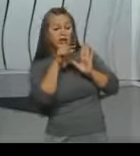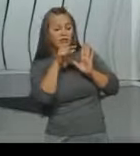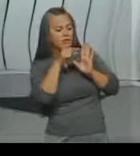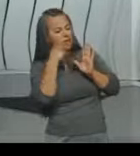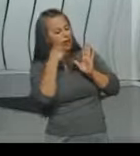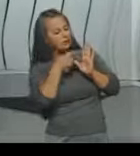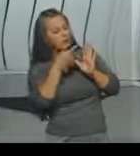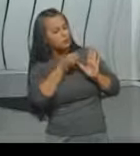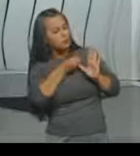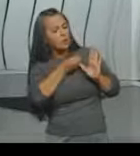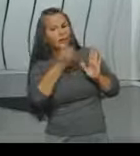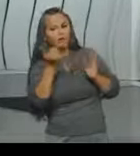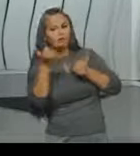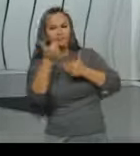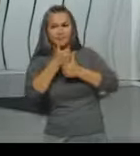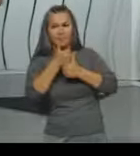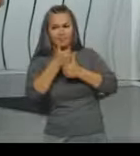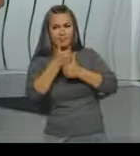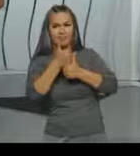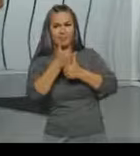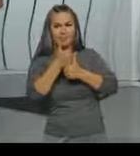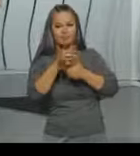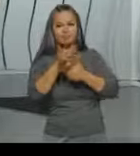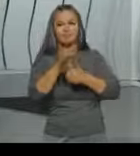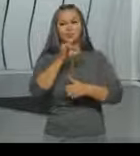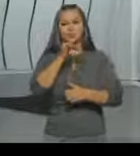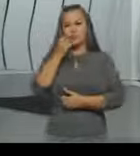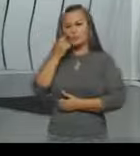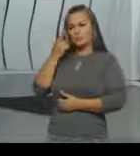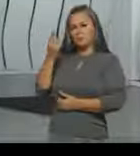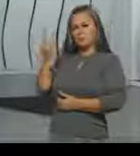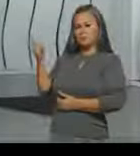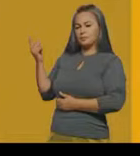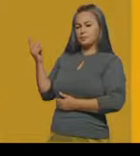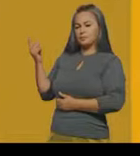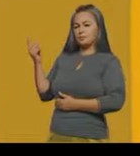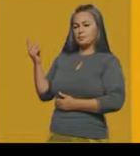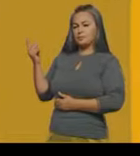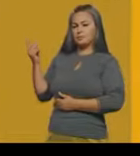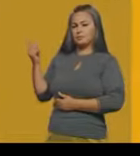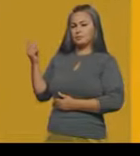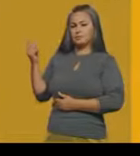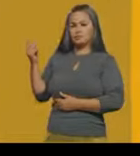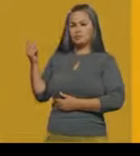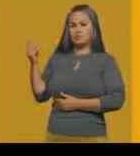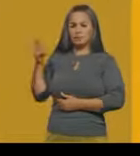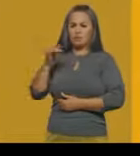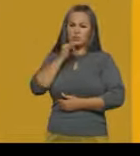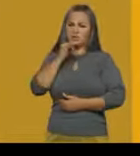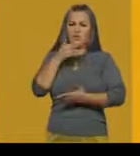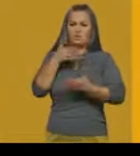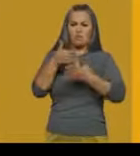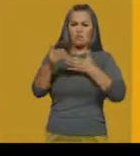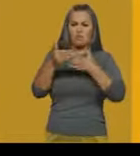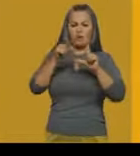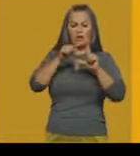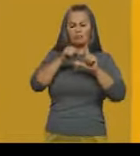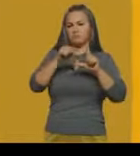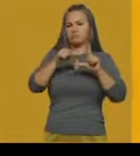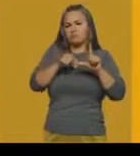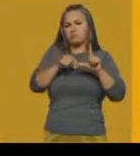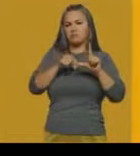fórmula. Beleza? Seguindo. Olha só. Então, eu tenho um ângulo qualquer. Estou